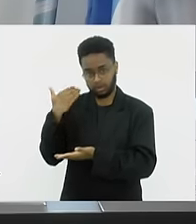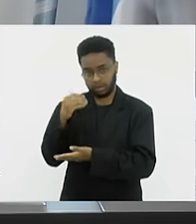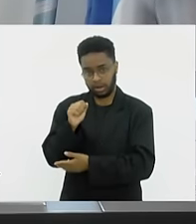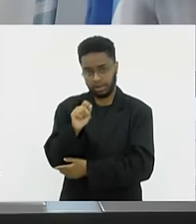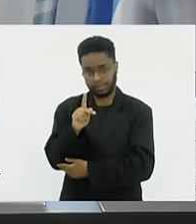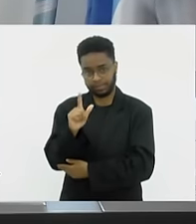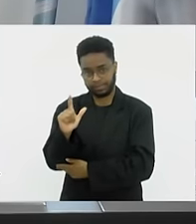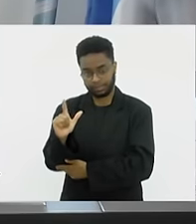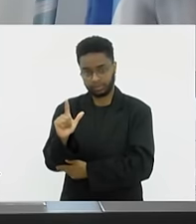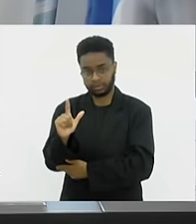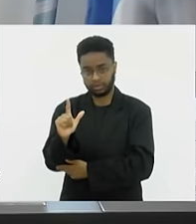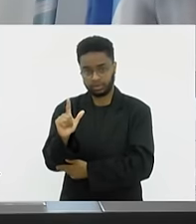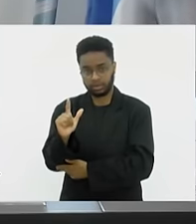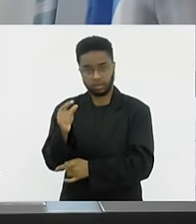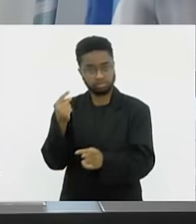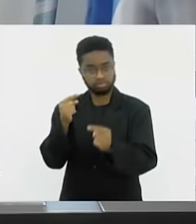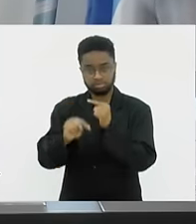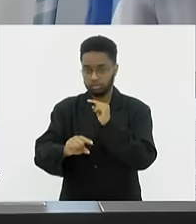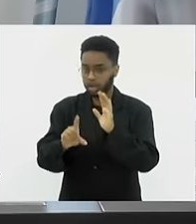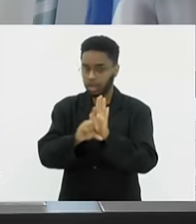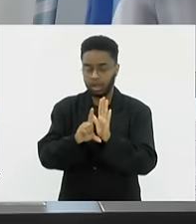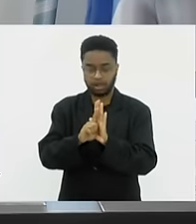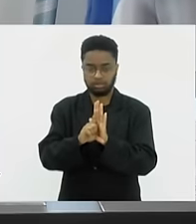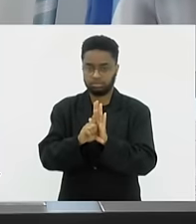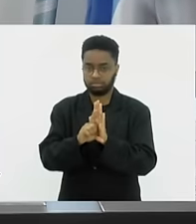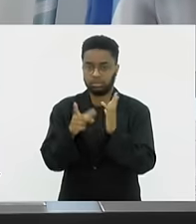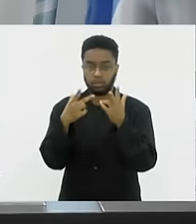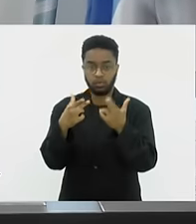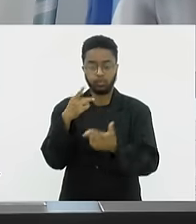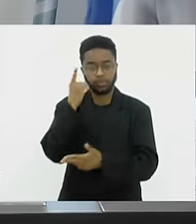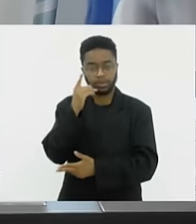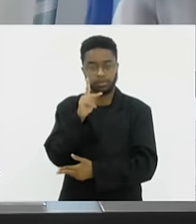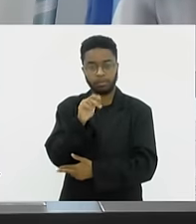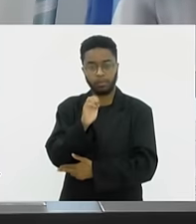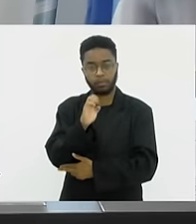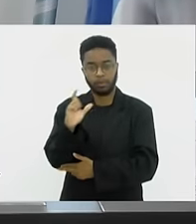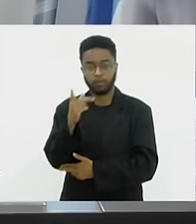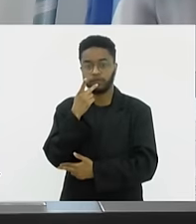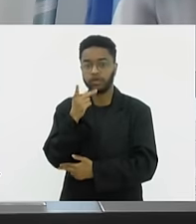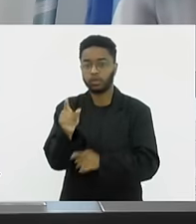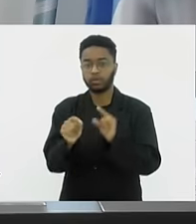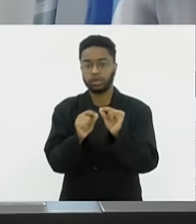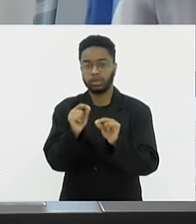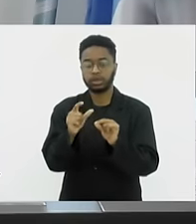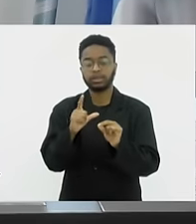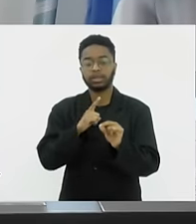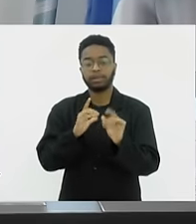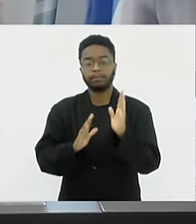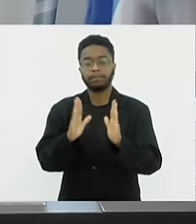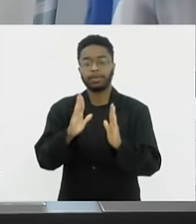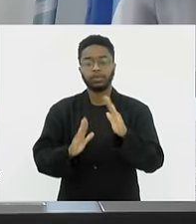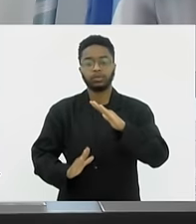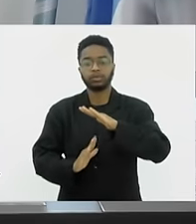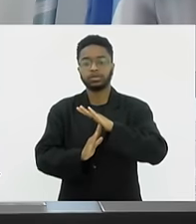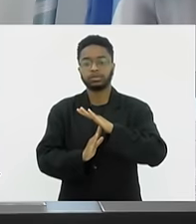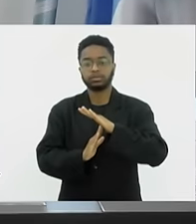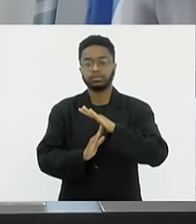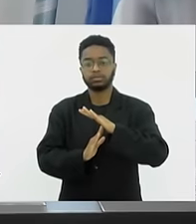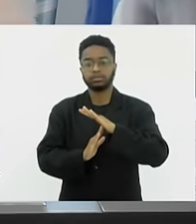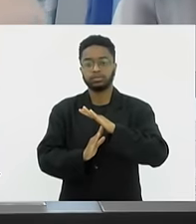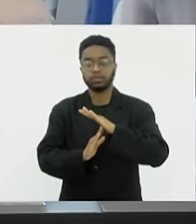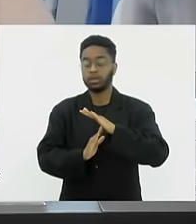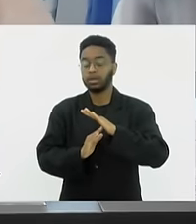foi contrário à lei. Como bem disse o deputado Pobel, existe uma lei federal que estipula o prazo de até 60, de no